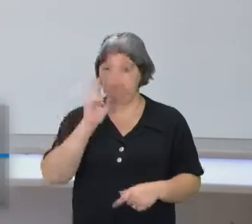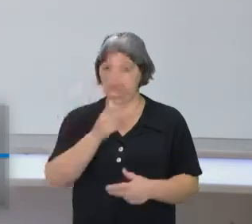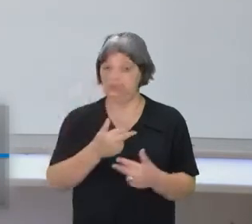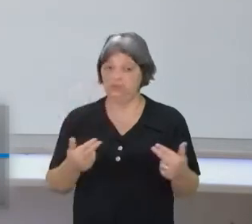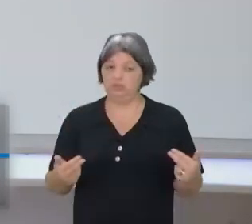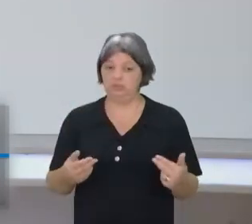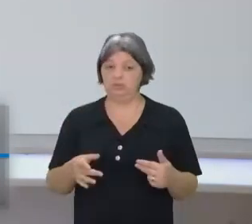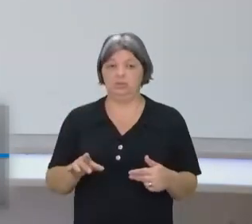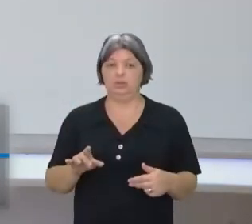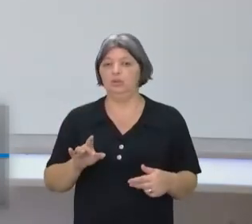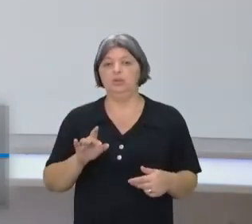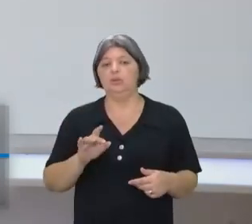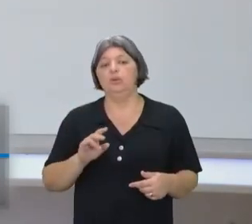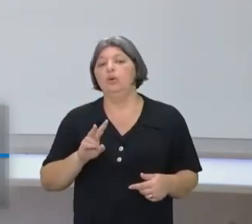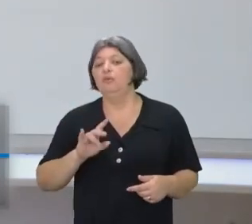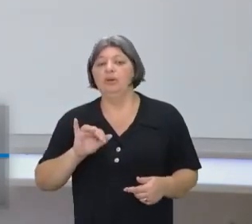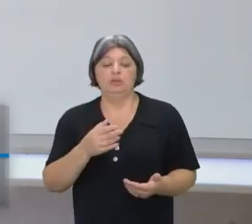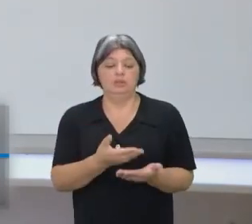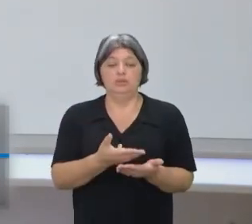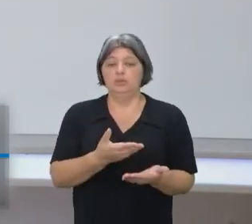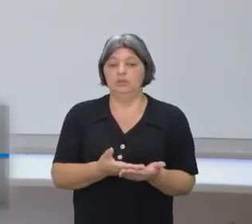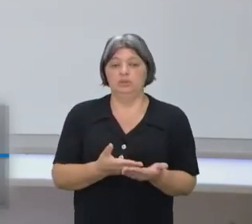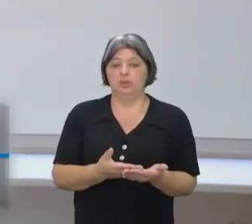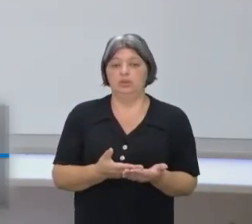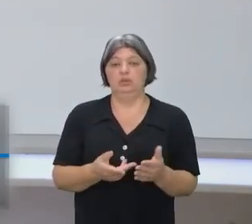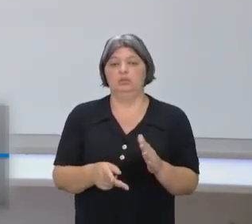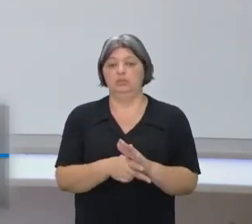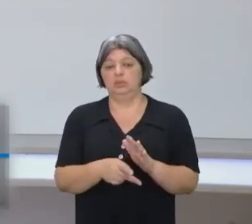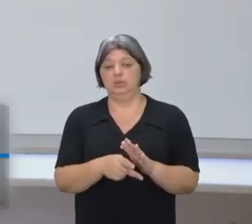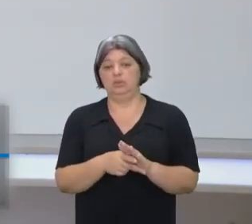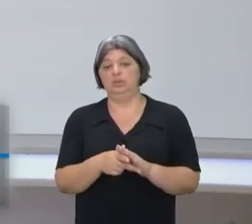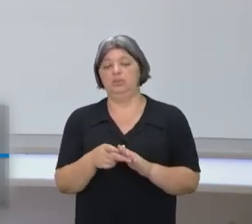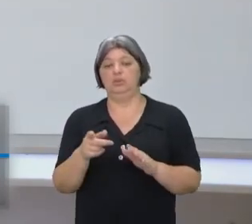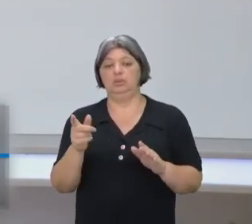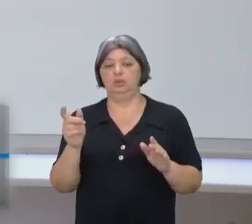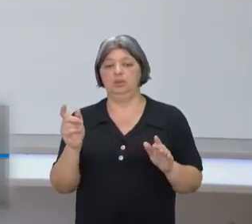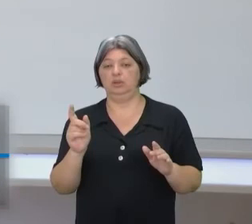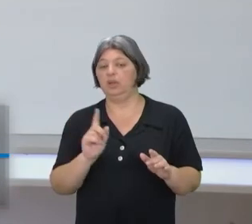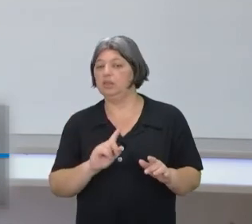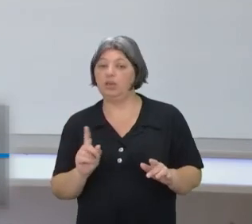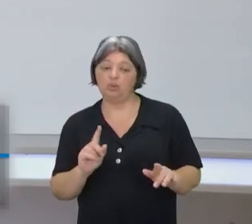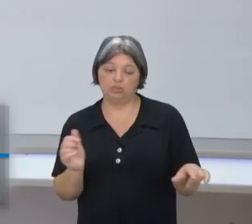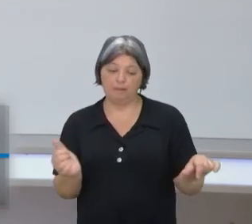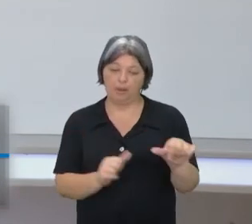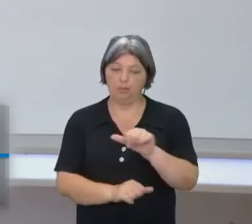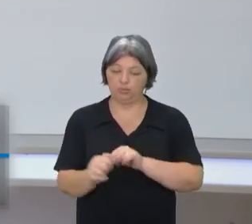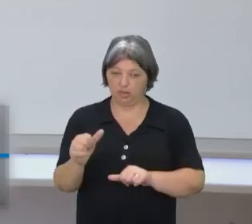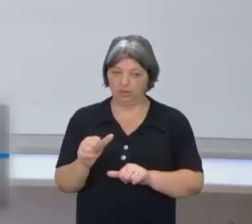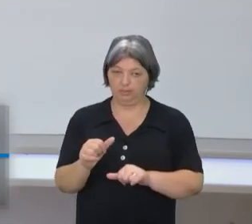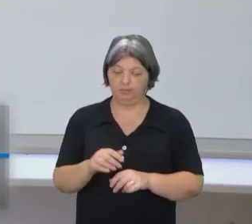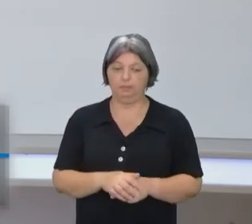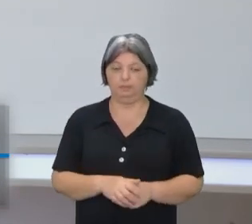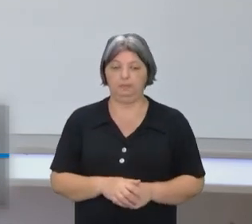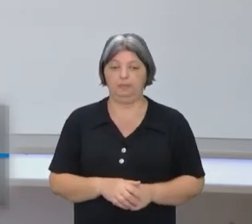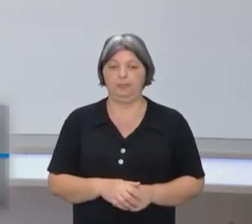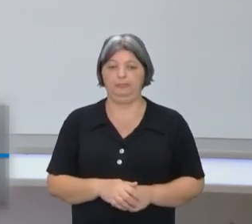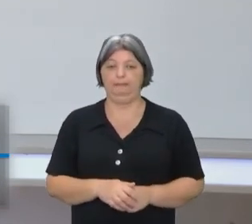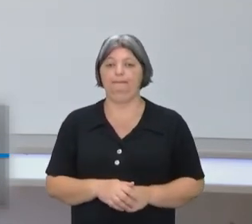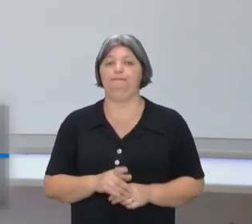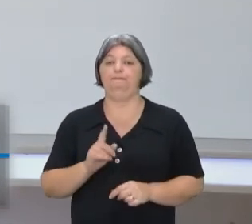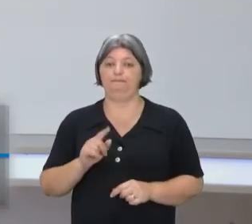vai estudar nesse componente reações irreversíveis. O nosso foco nesse componente vão ser as